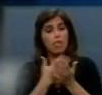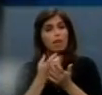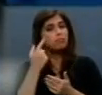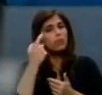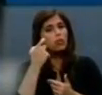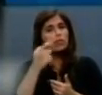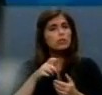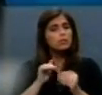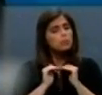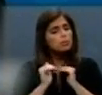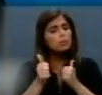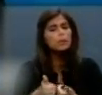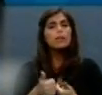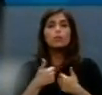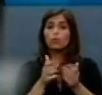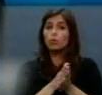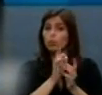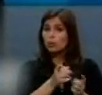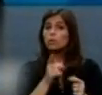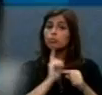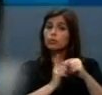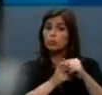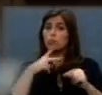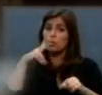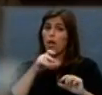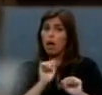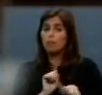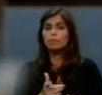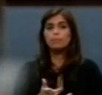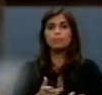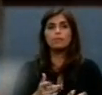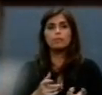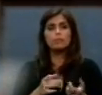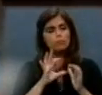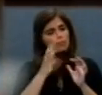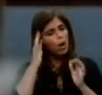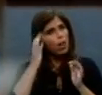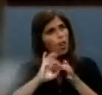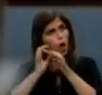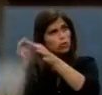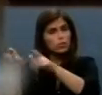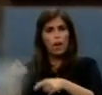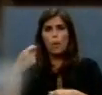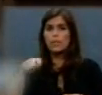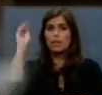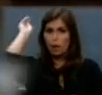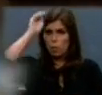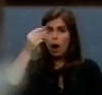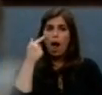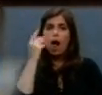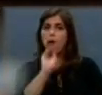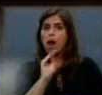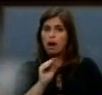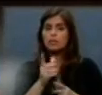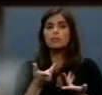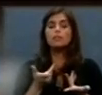que todos esses sinais são bons para Portugal. Numa linha de coerência, o Presidente da República tem chamado a atenção para a